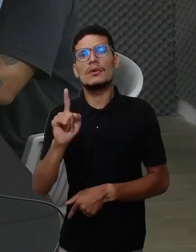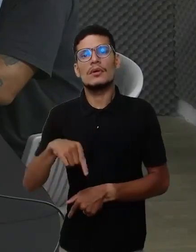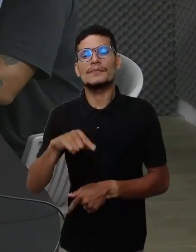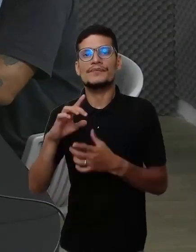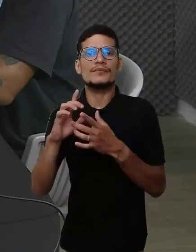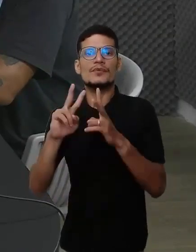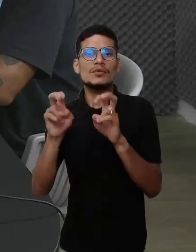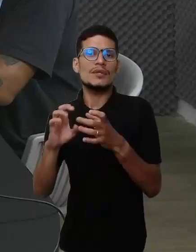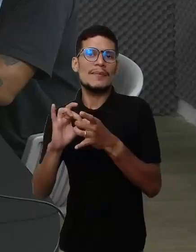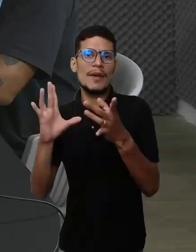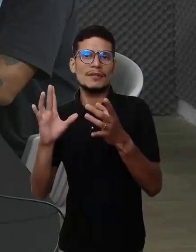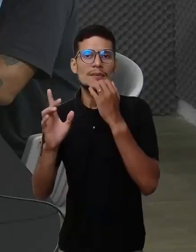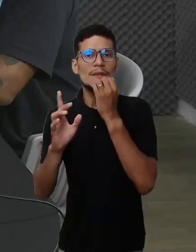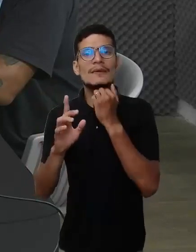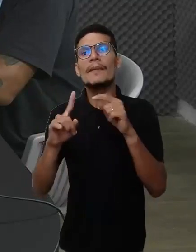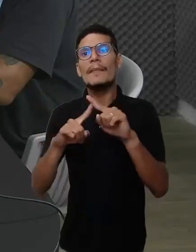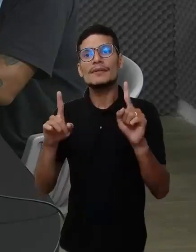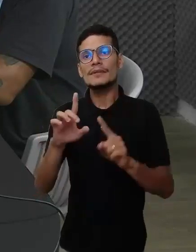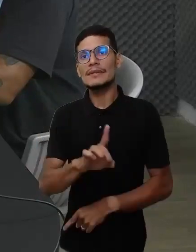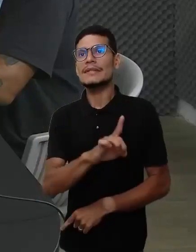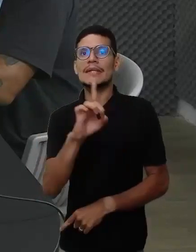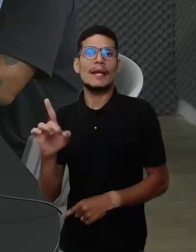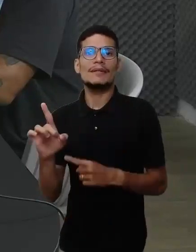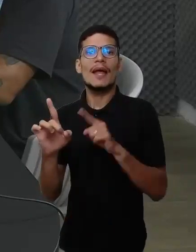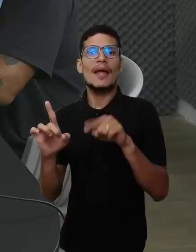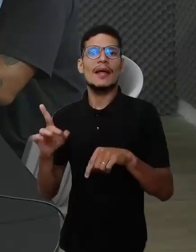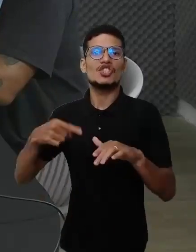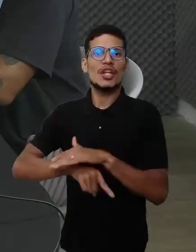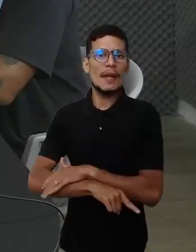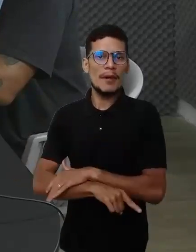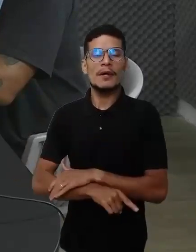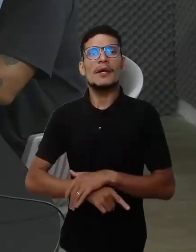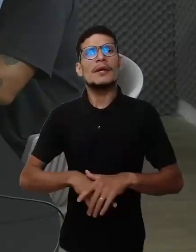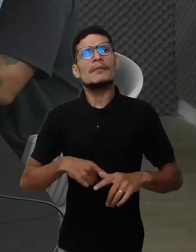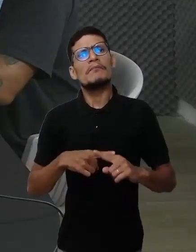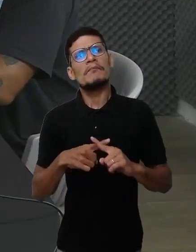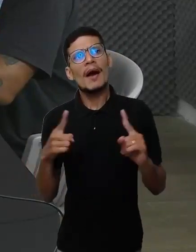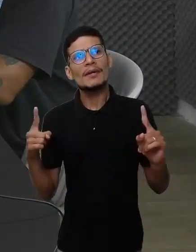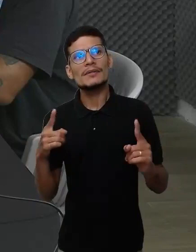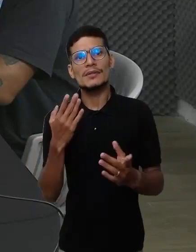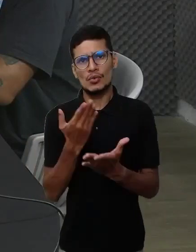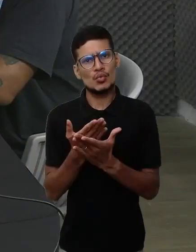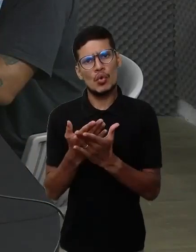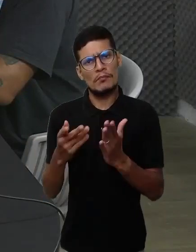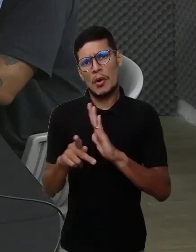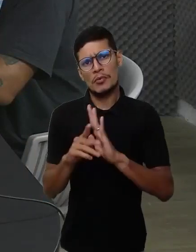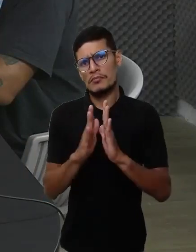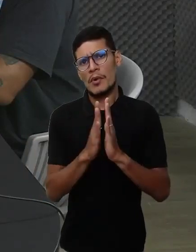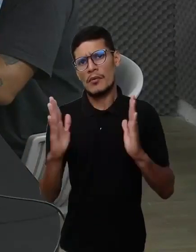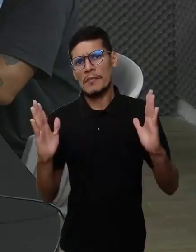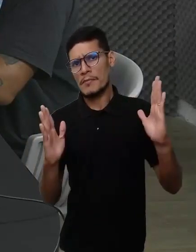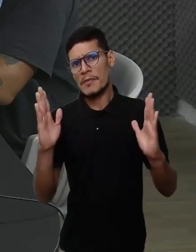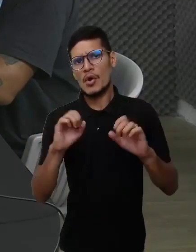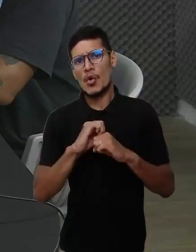mas à radicalidade de uma direita mais extrema. E a gente viu muito isso na época do Covid, por exemplo, né? Como é que se